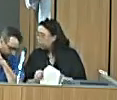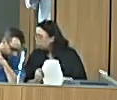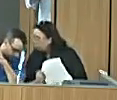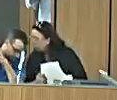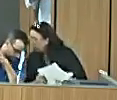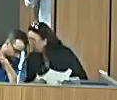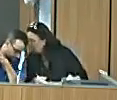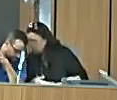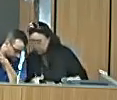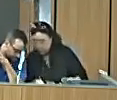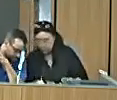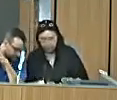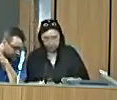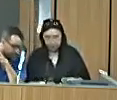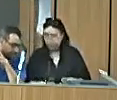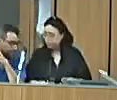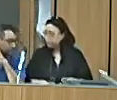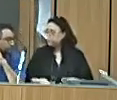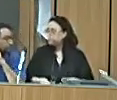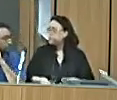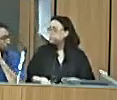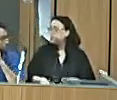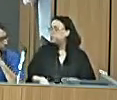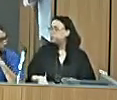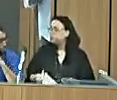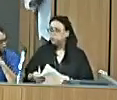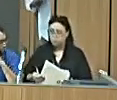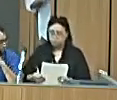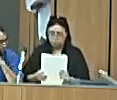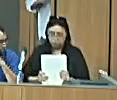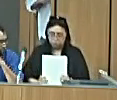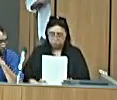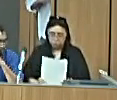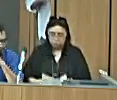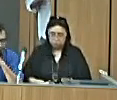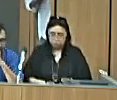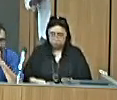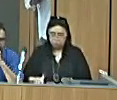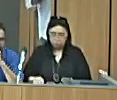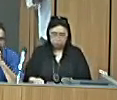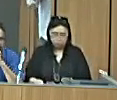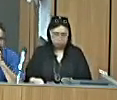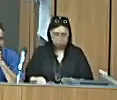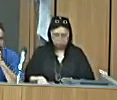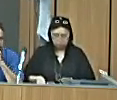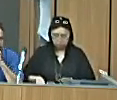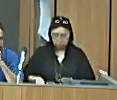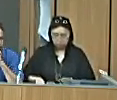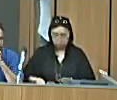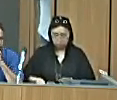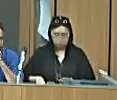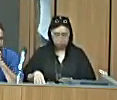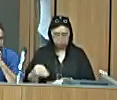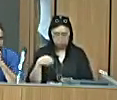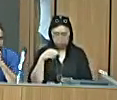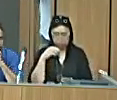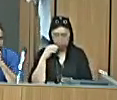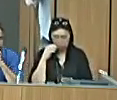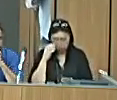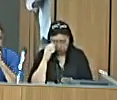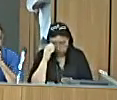tudo isso todos nós que estamos aqui a pessoa que entrou ontem no sistema prisional ela sabe que isso é